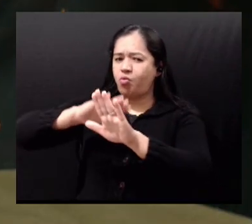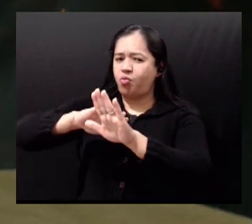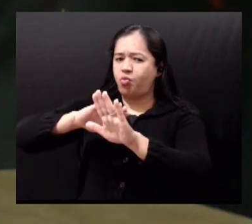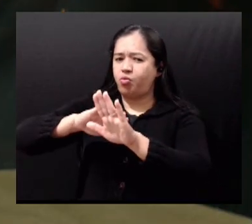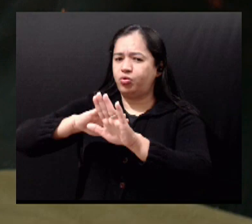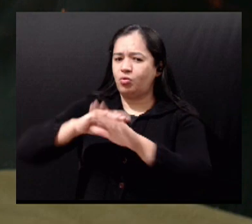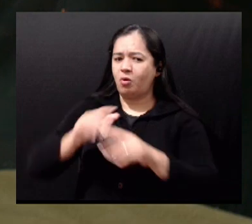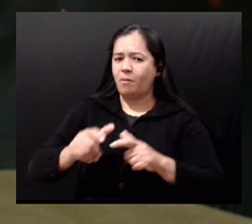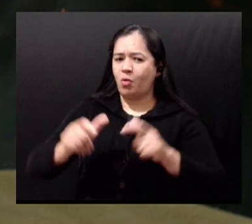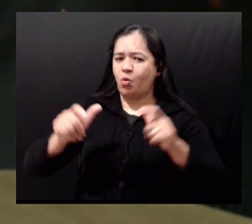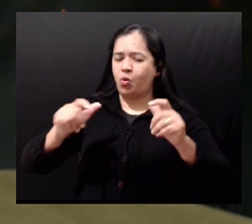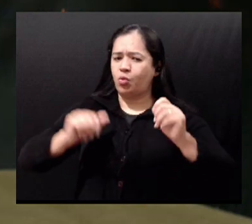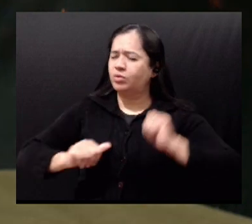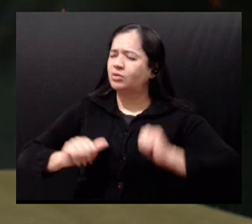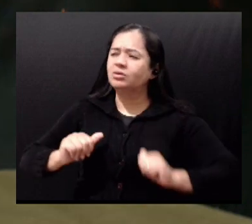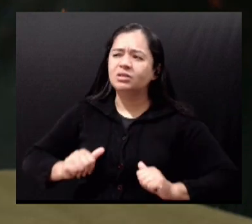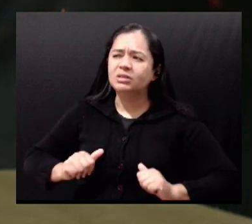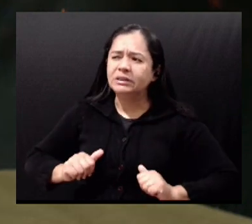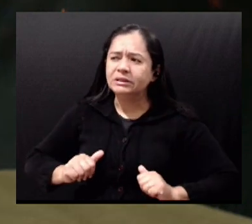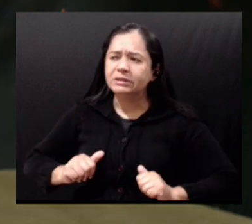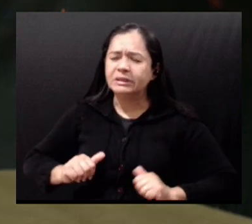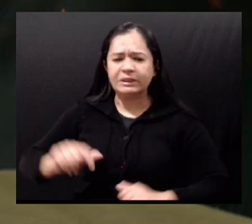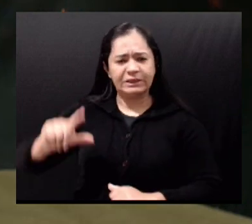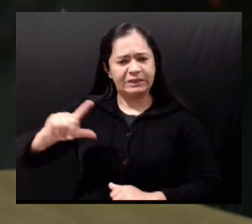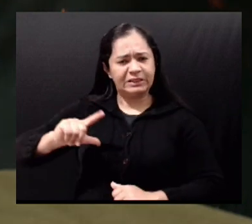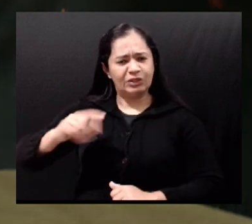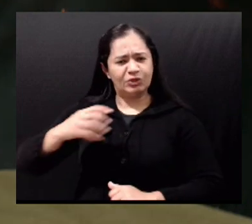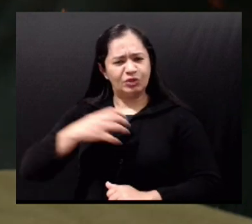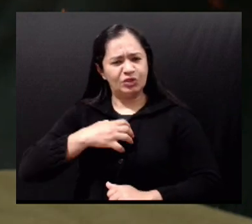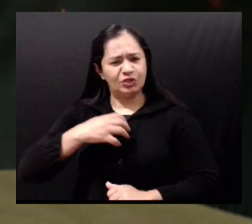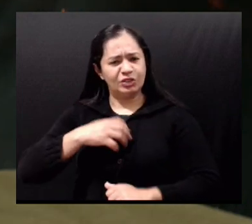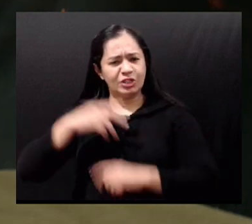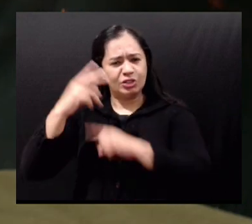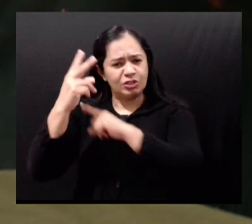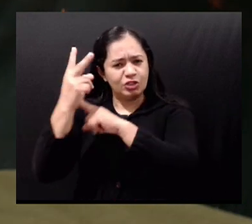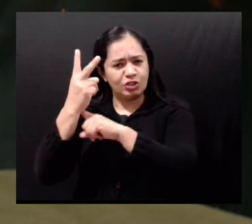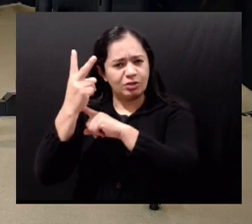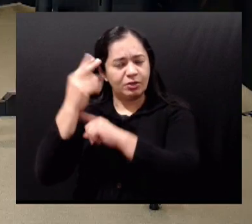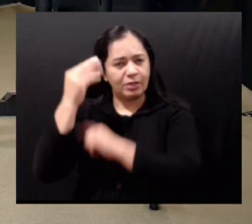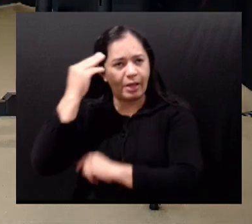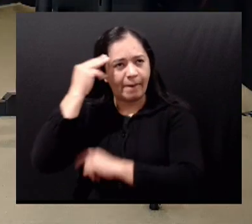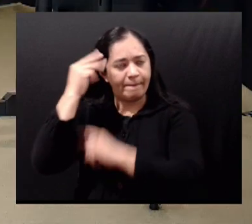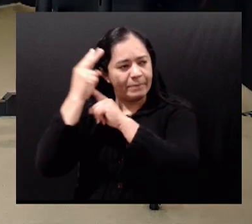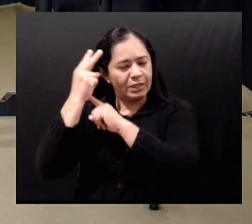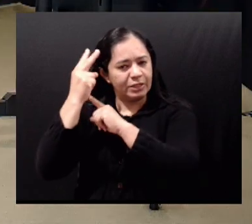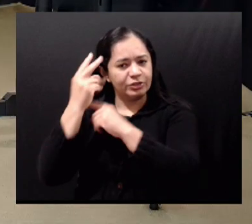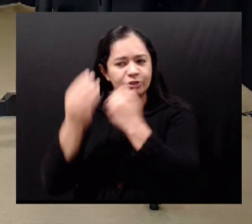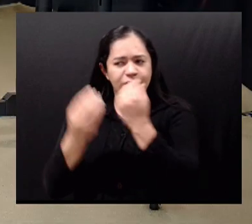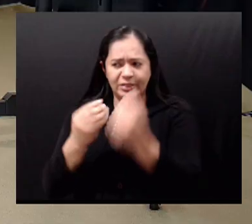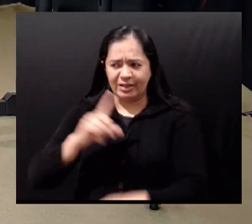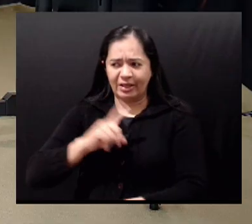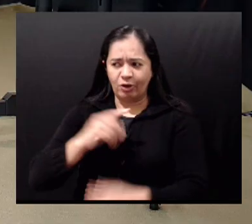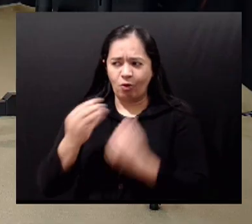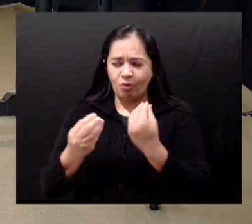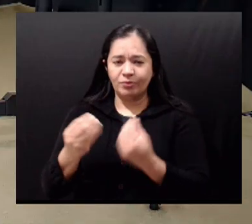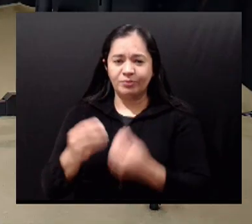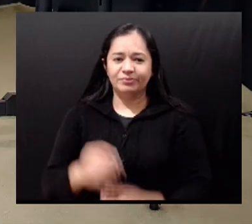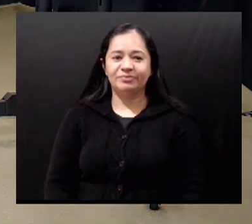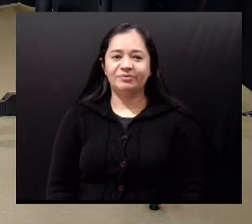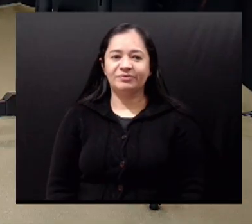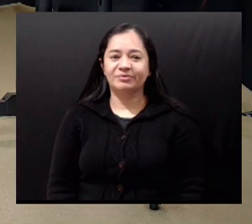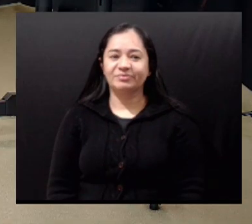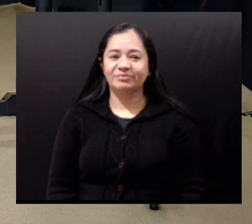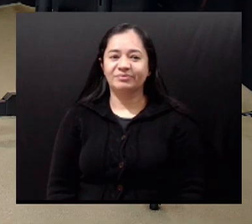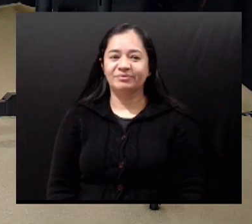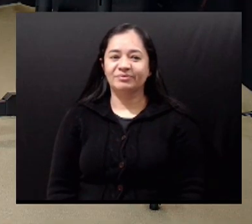ansiedade? Existe alguma Nossa, forma Sem de dúvida. proteger a mente disso? Vamos lá então, pode E o ir, detalhe Yara. é que a gente nunca se compara com